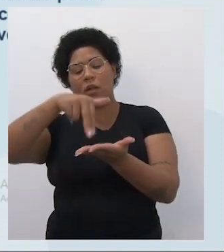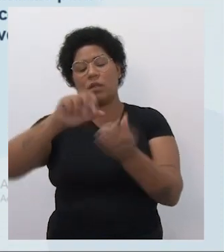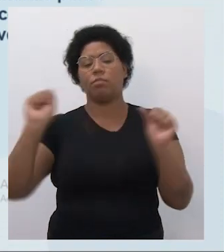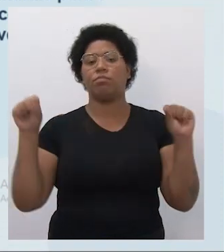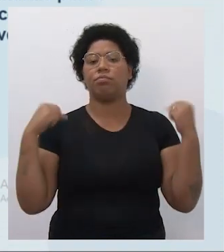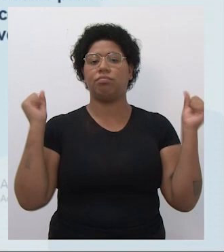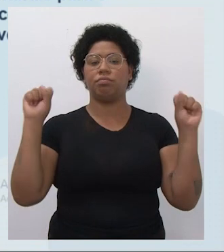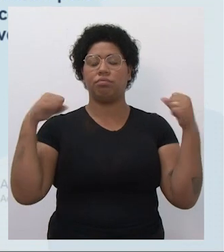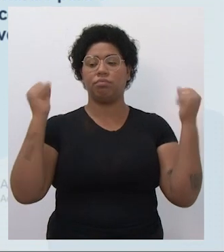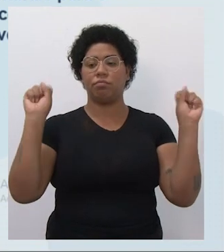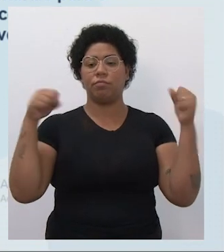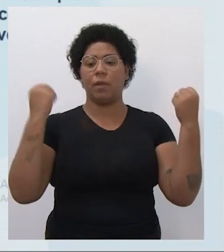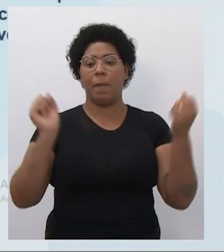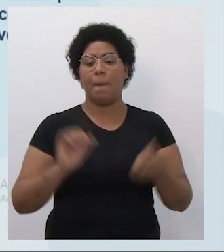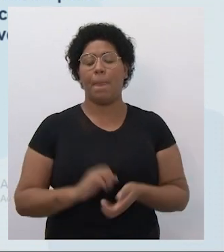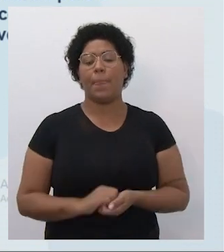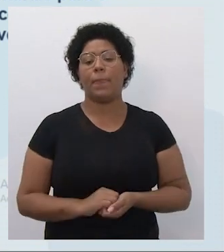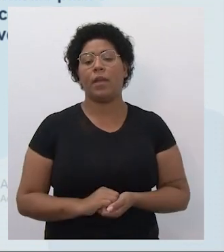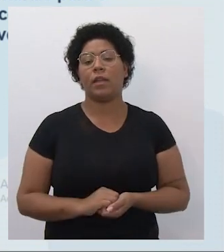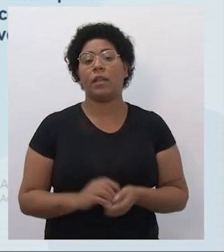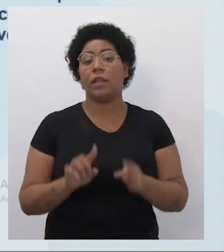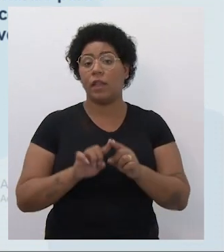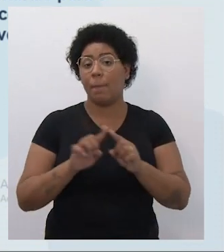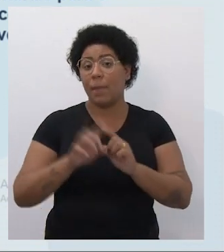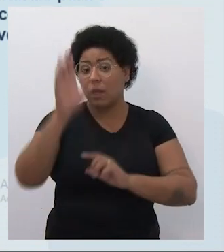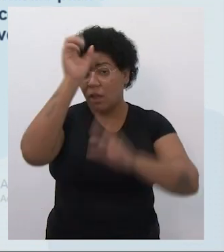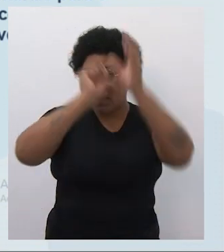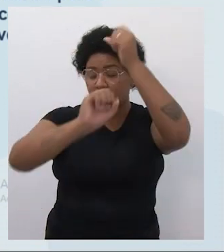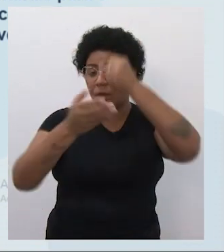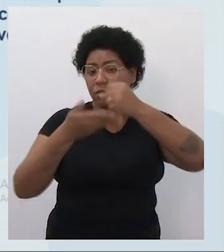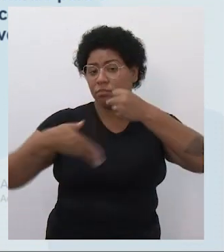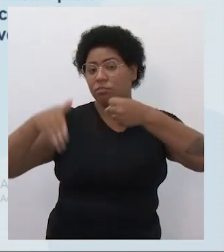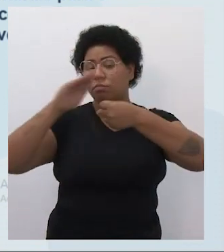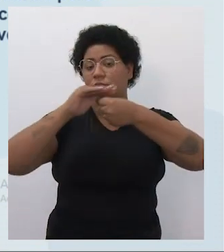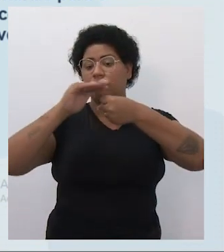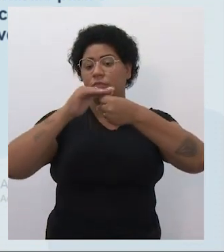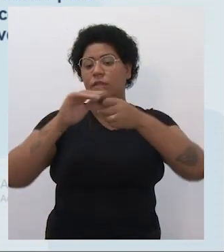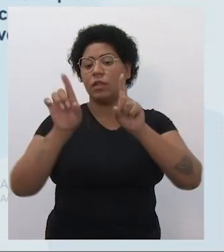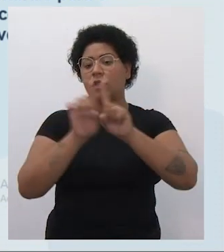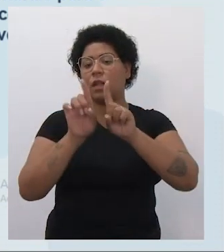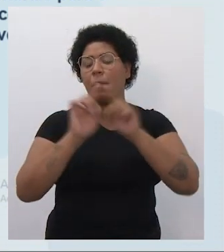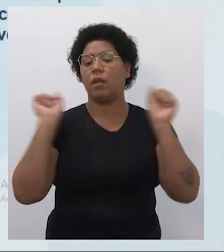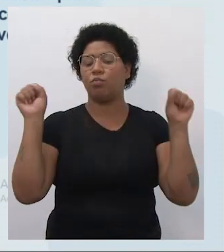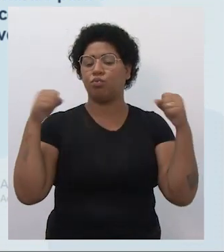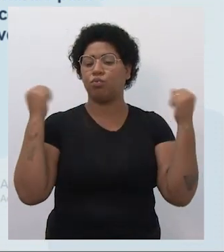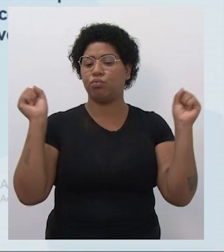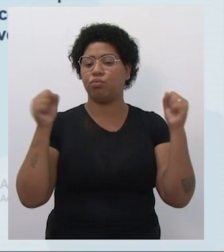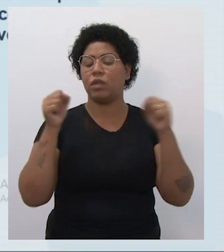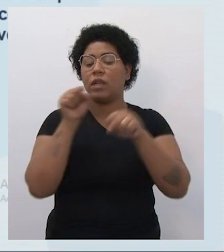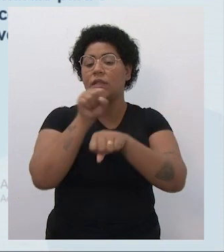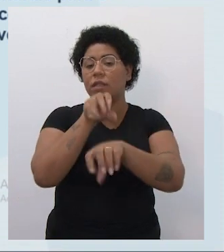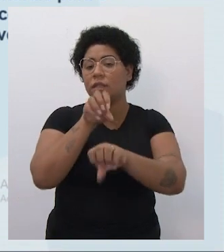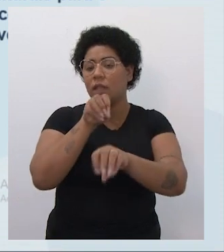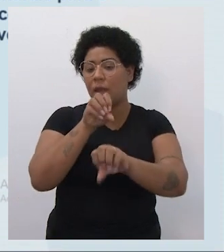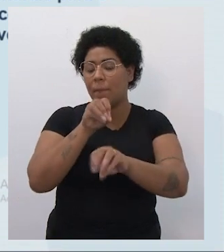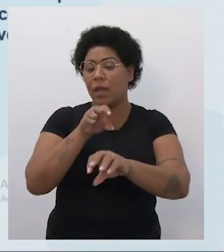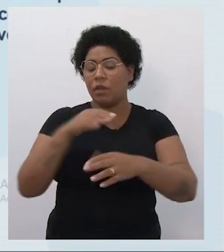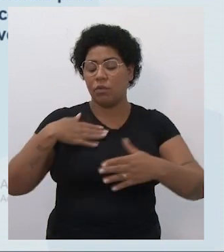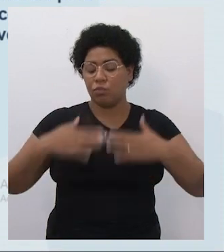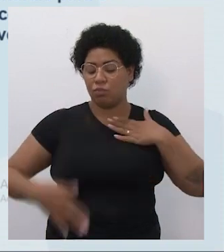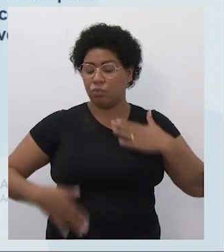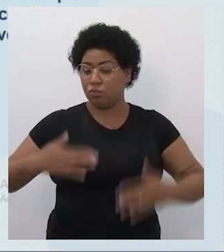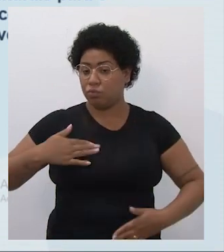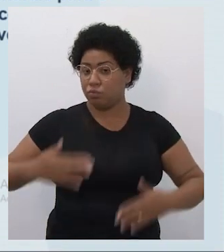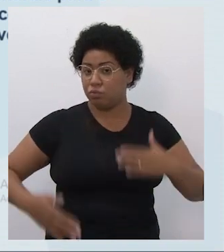anos da escolaridade básica. Bem, e no componente de educação física, essas aprendizagens das práticas corporais, elas